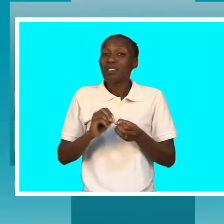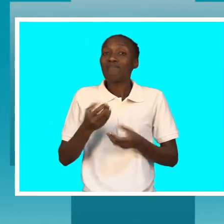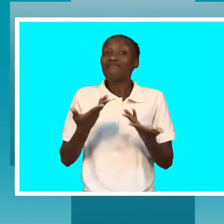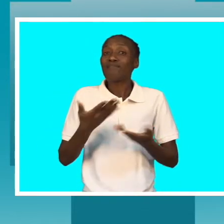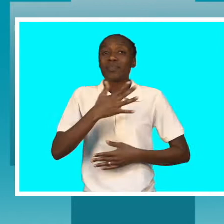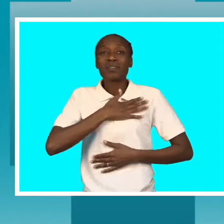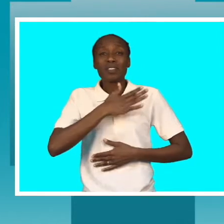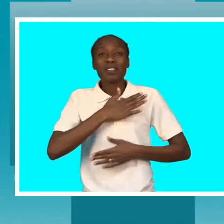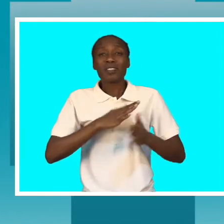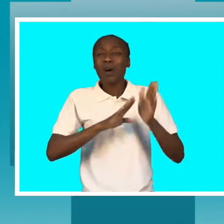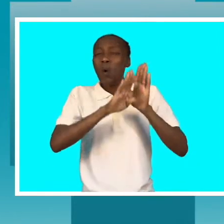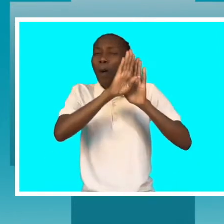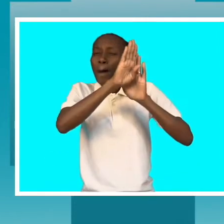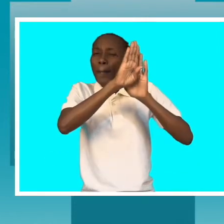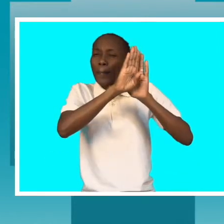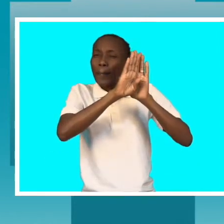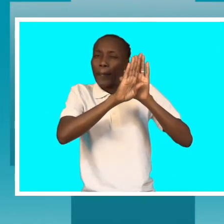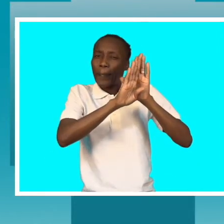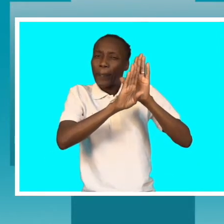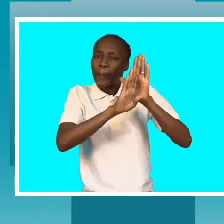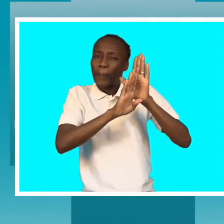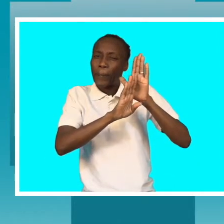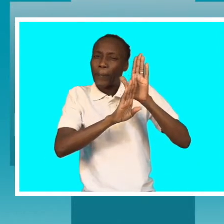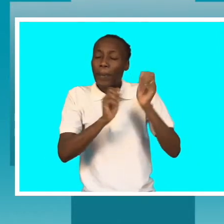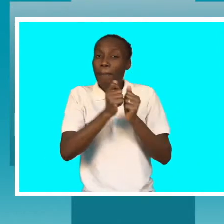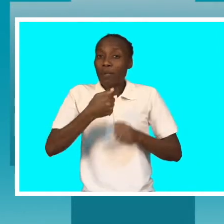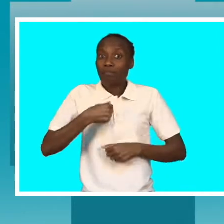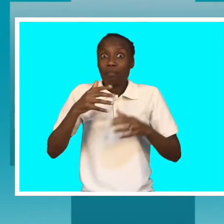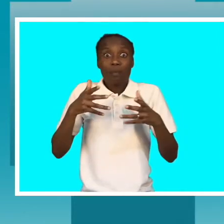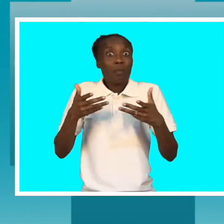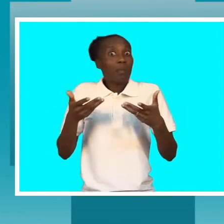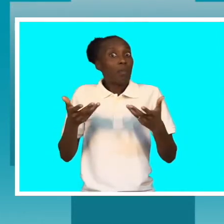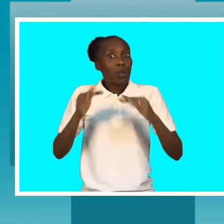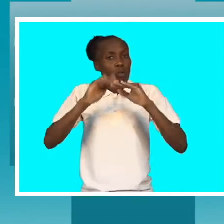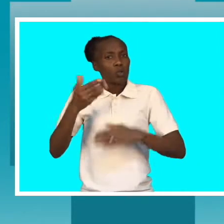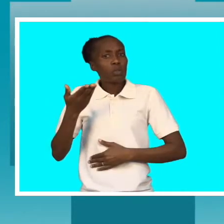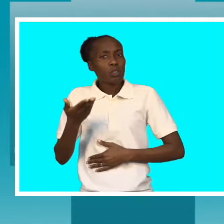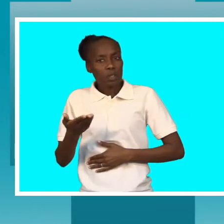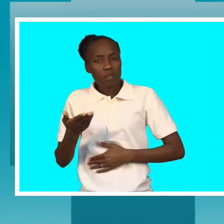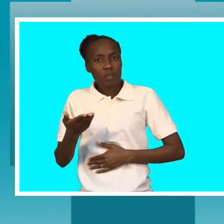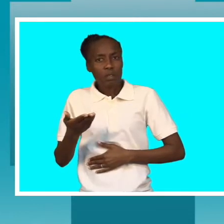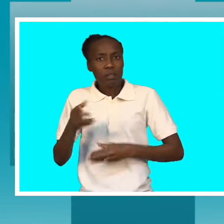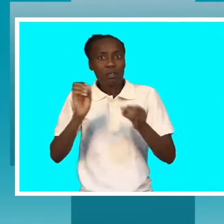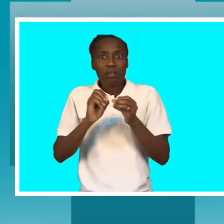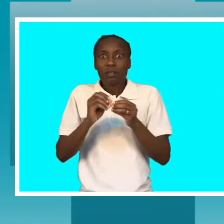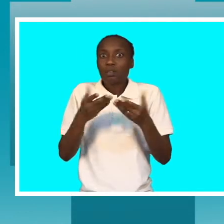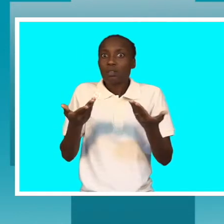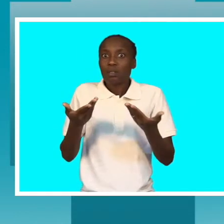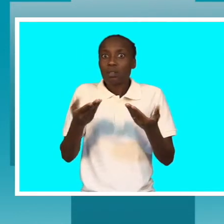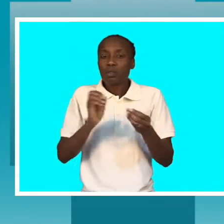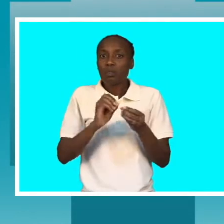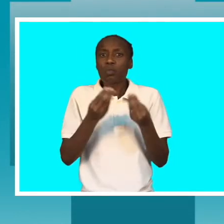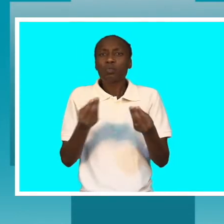ir em casa. Quando eu disse, eu não sabia nada disso. Eu estava onde? disse, não. Só as pessoas que me